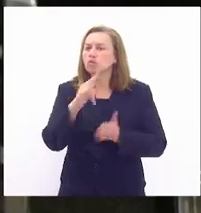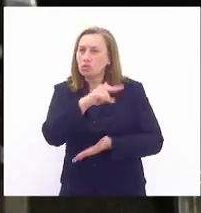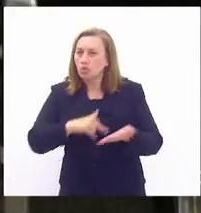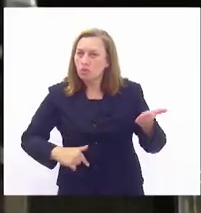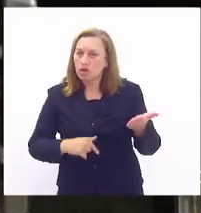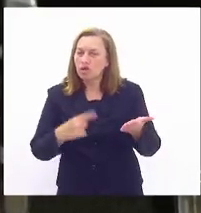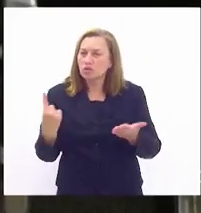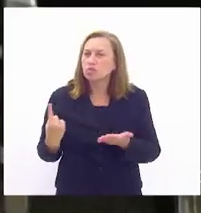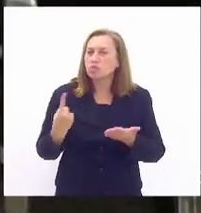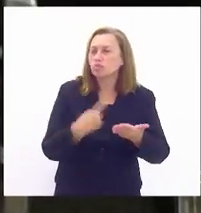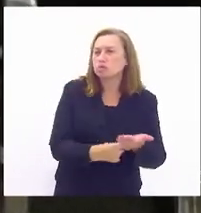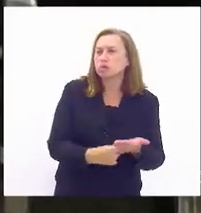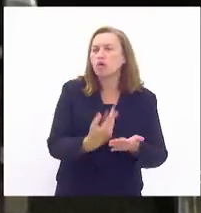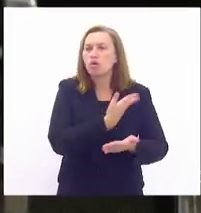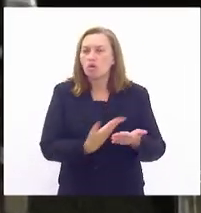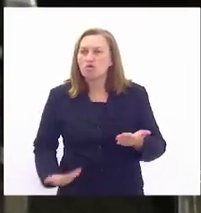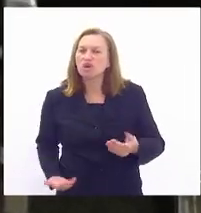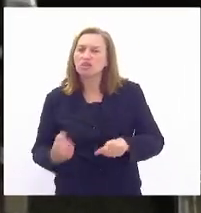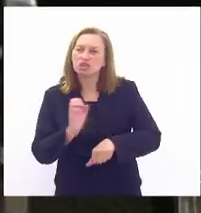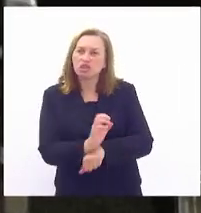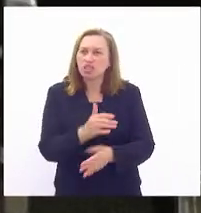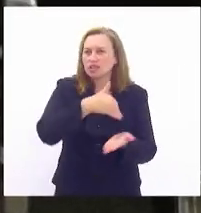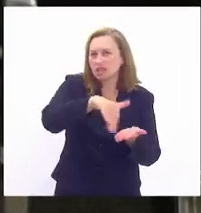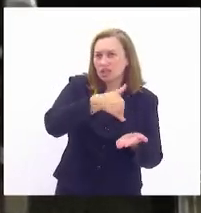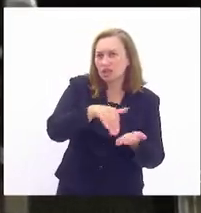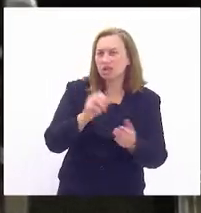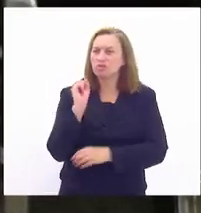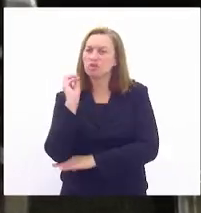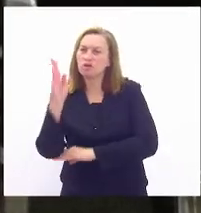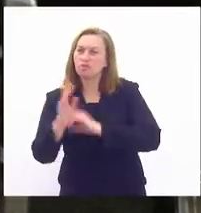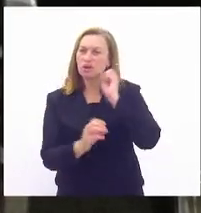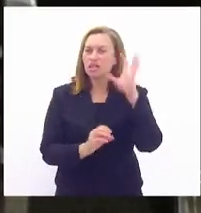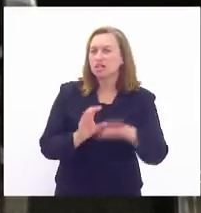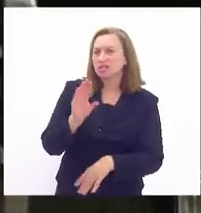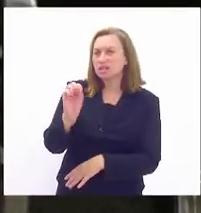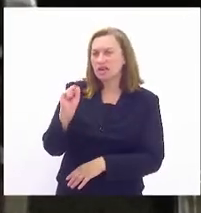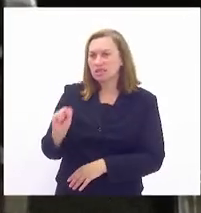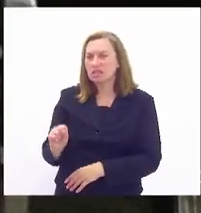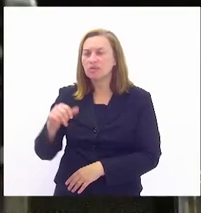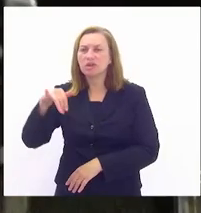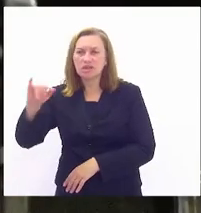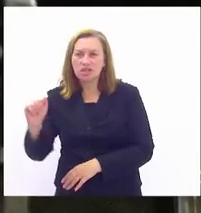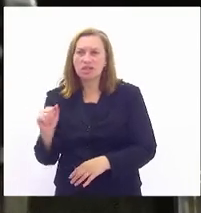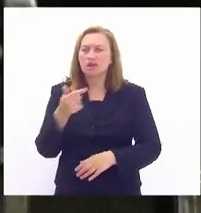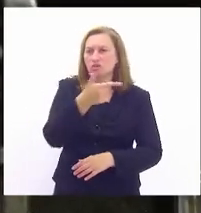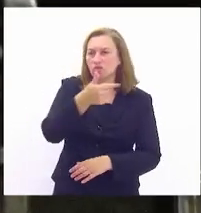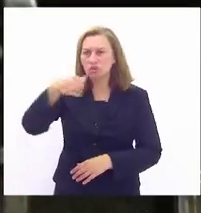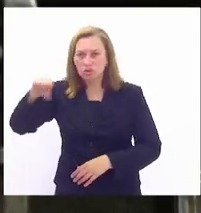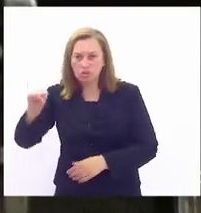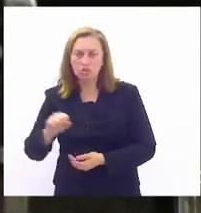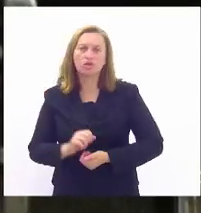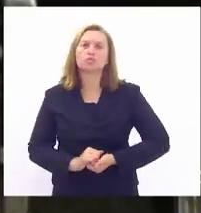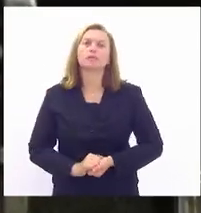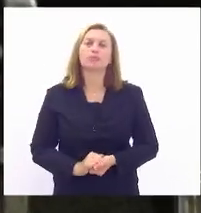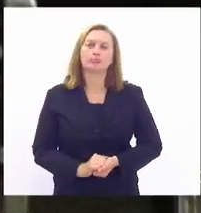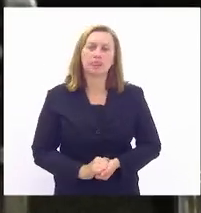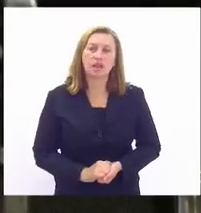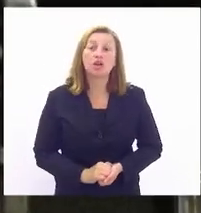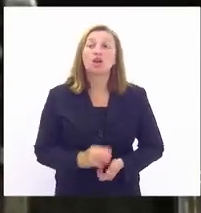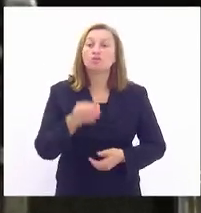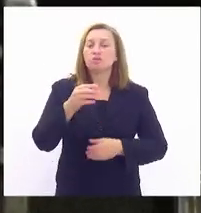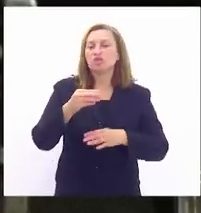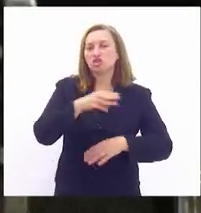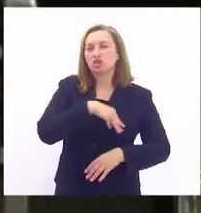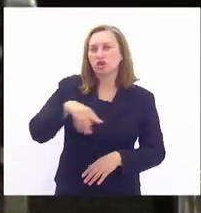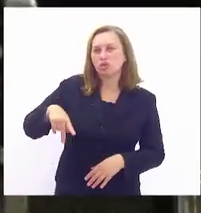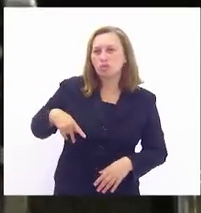estado, Secretaria de Meio Ambiente, o INEA, a CSN, 20 de setembro de 2018. O Ministério Público é